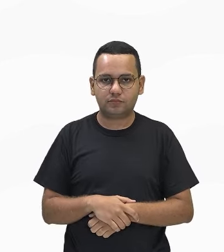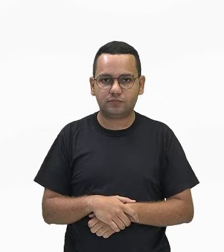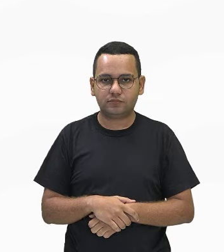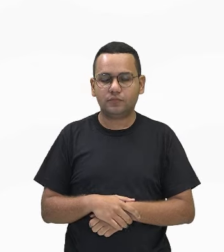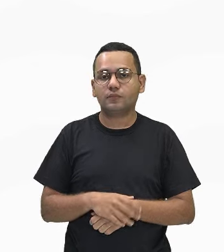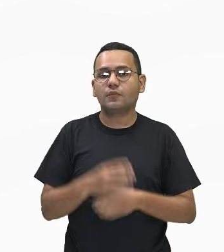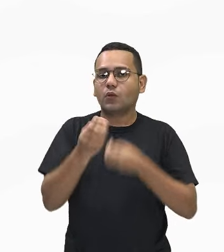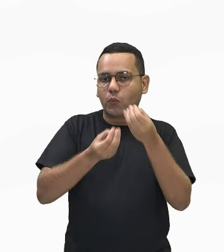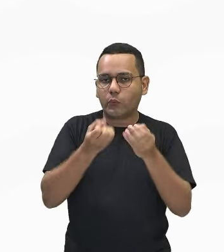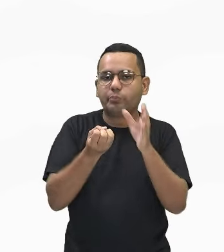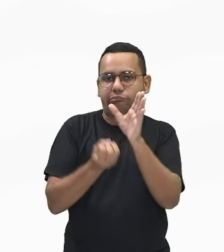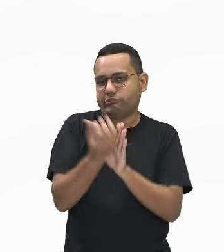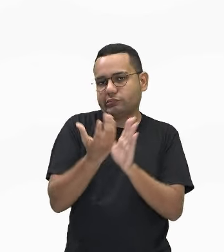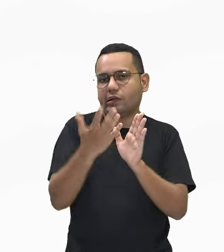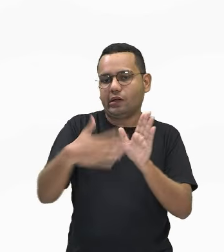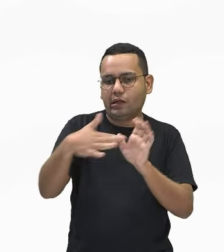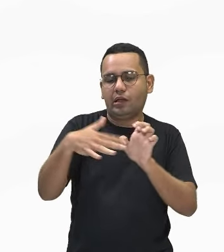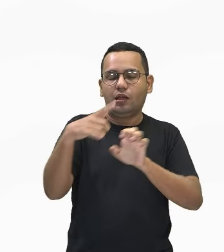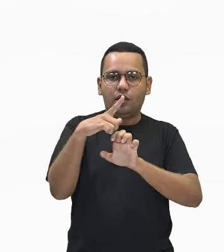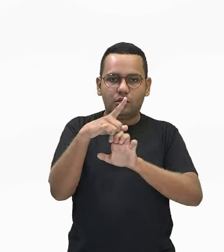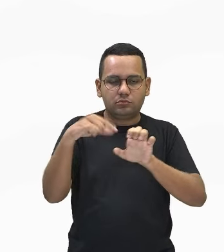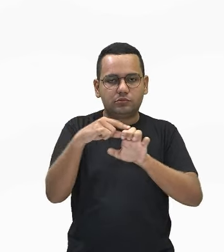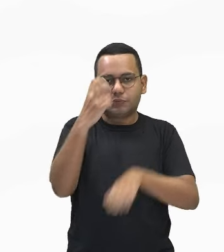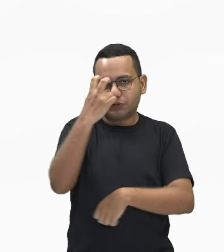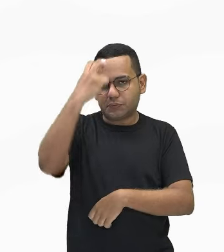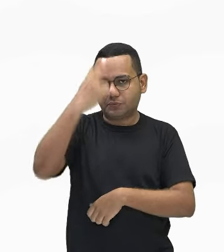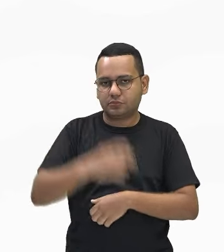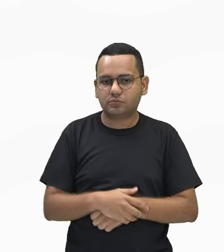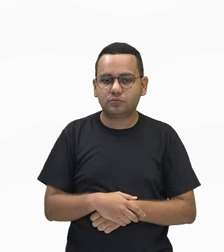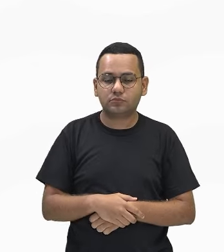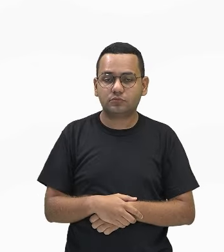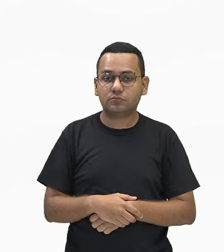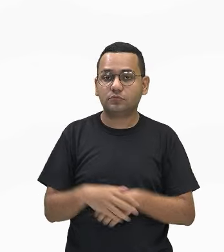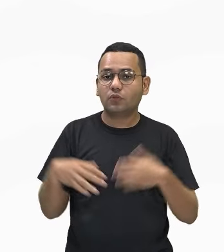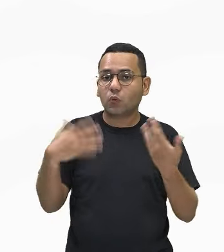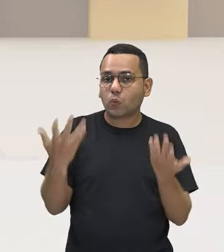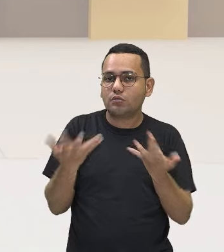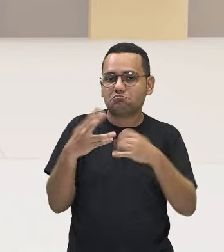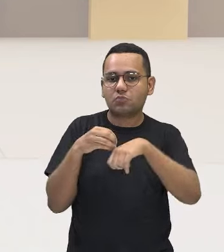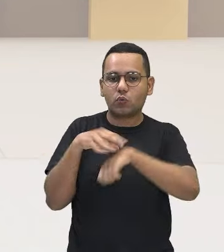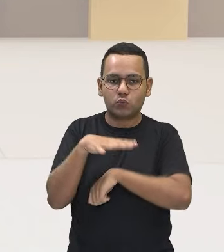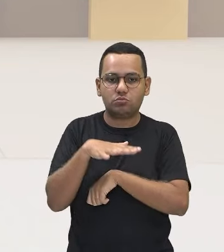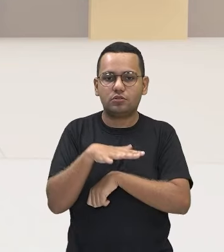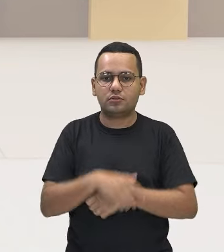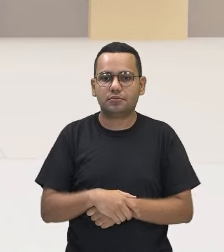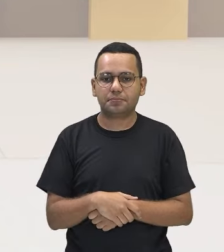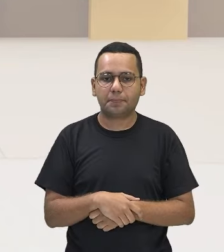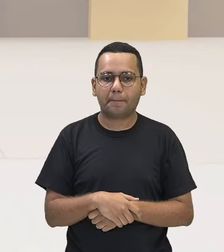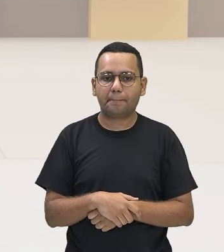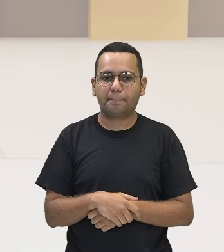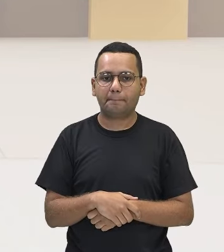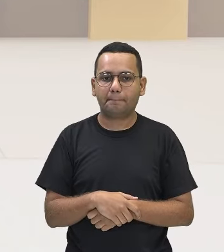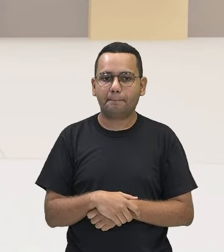empreender culturalmente. Isso. Né? Então, quais são as dicas para começar um